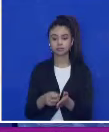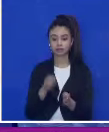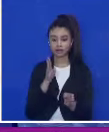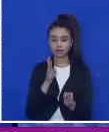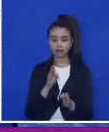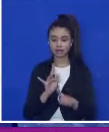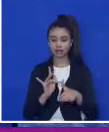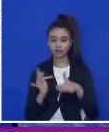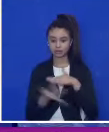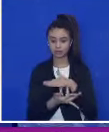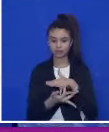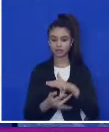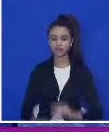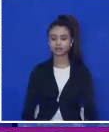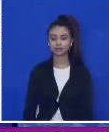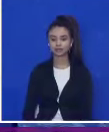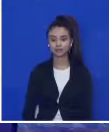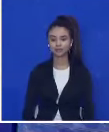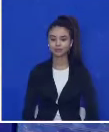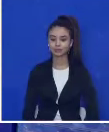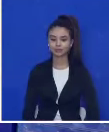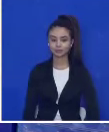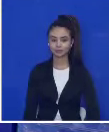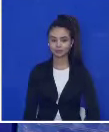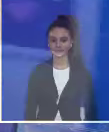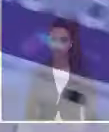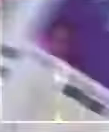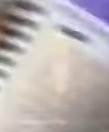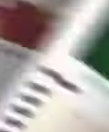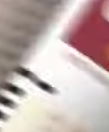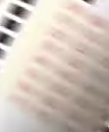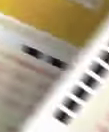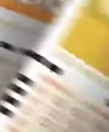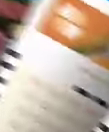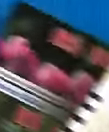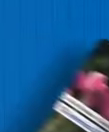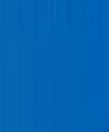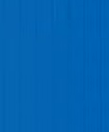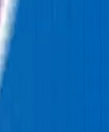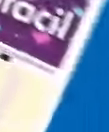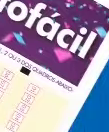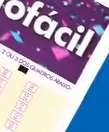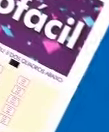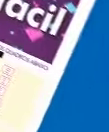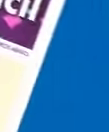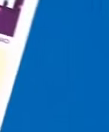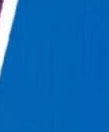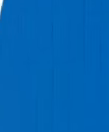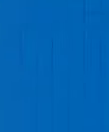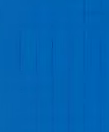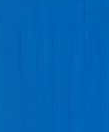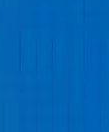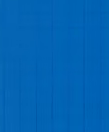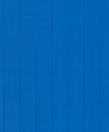TV. Uma ótima noite para você e até mais.